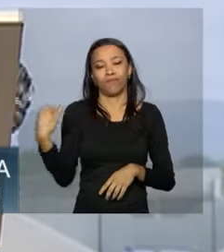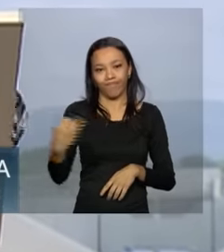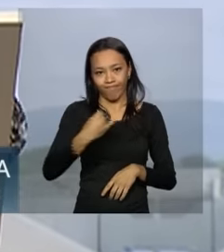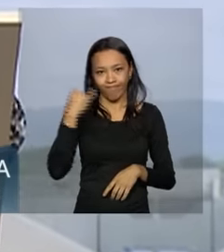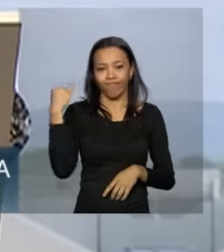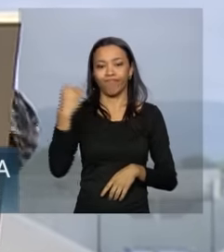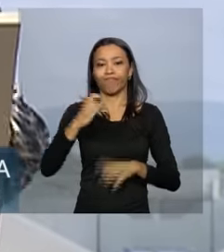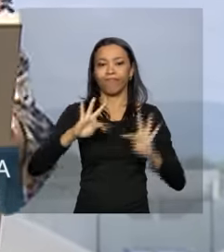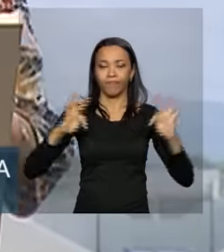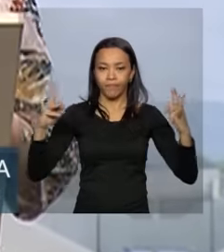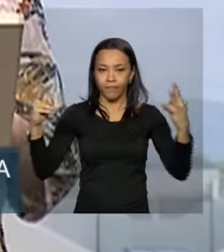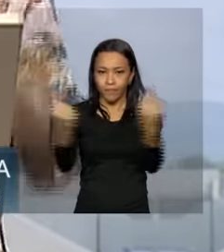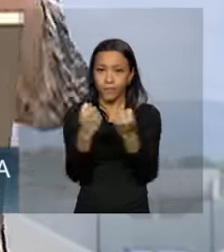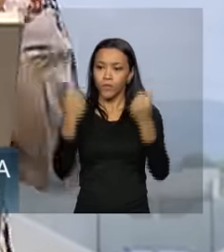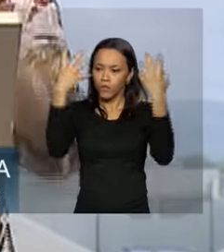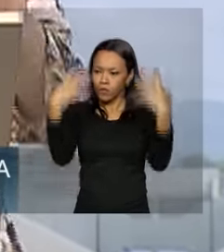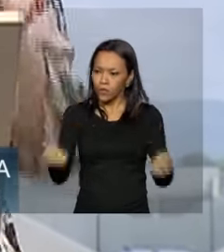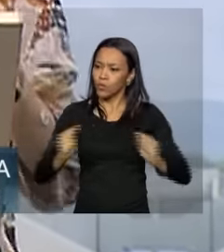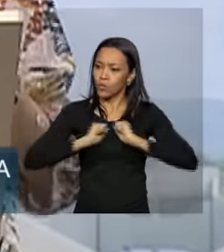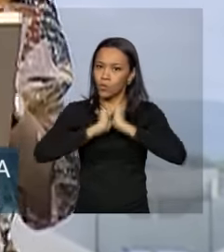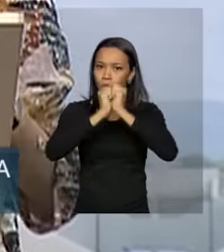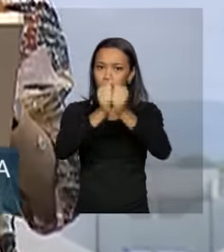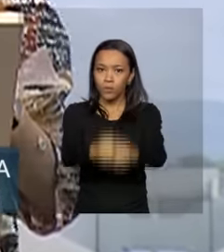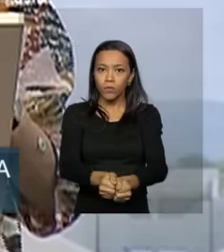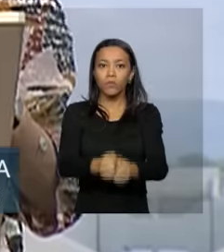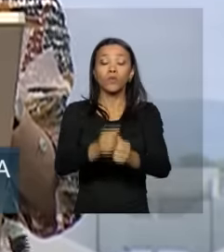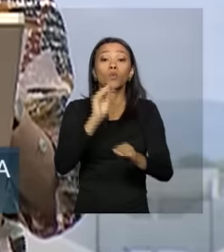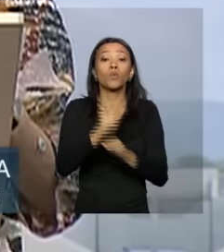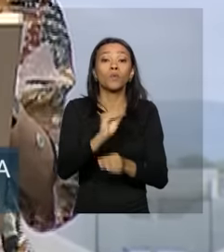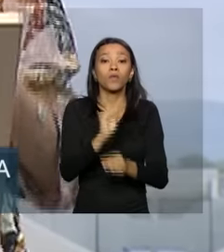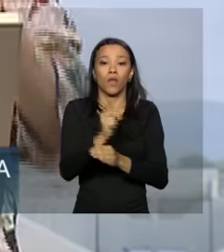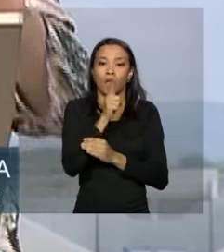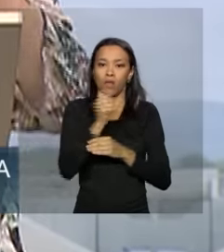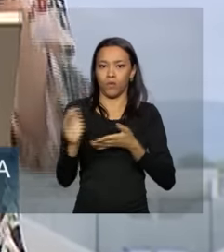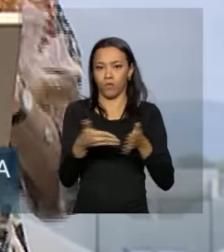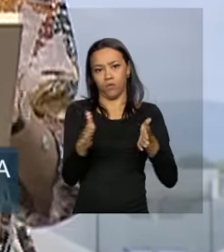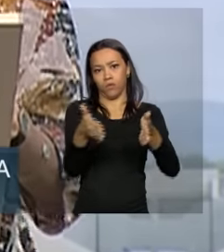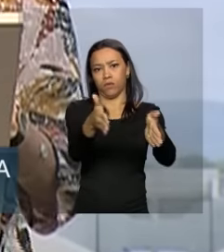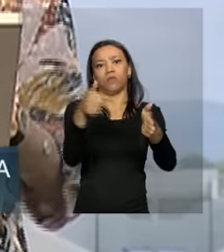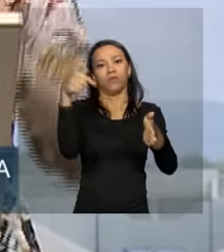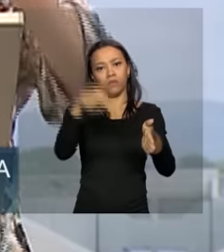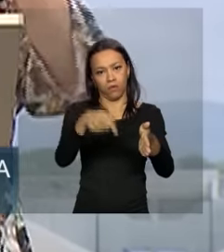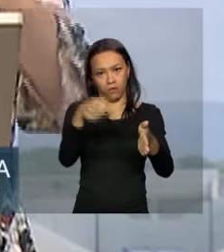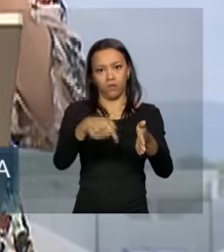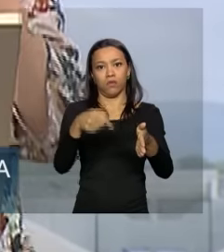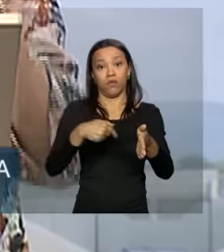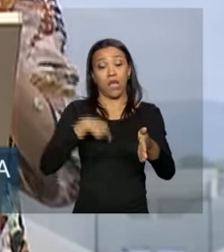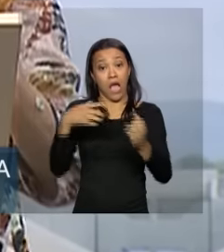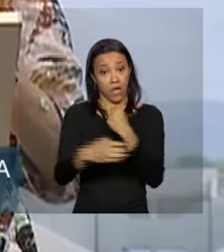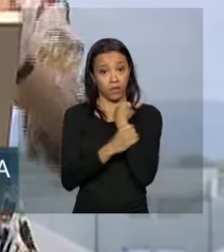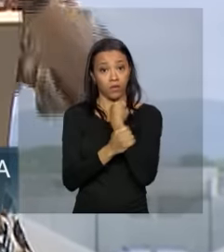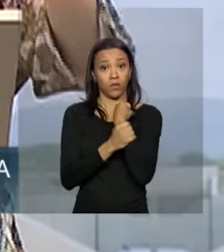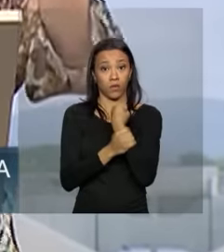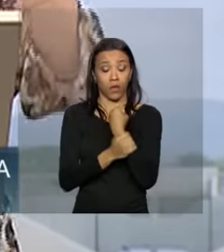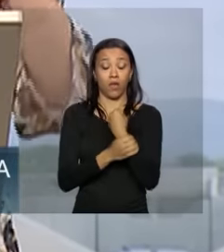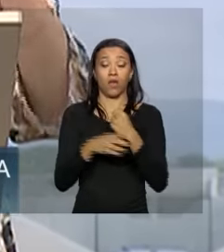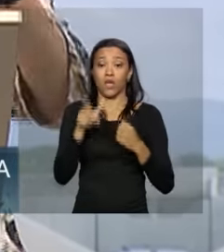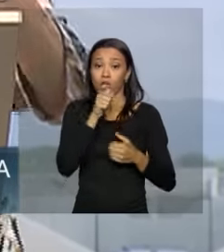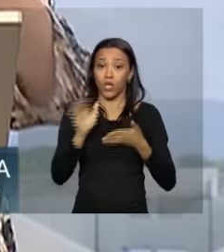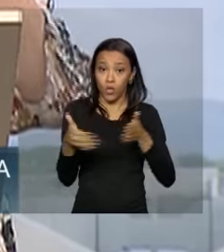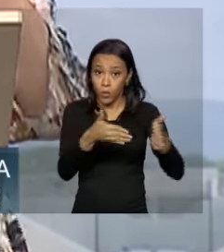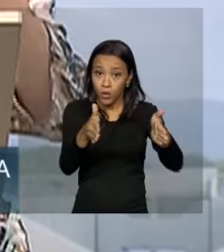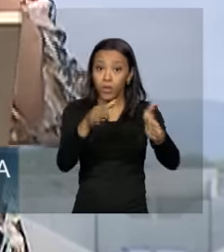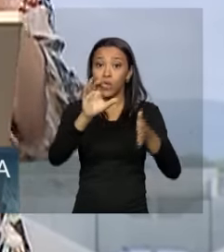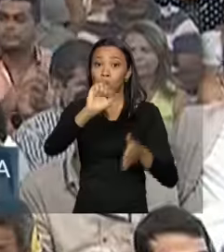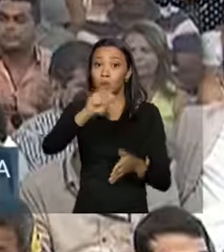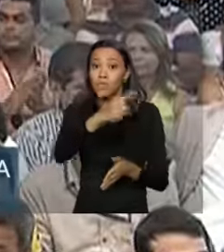nos unamos para preservar o São Francisco, para garantir que o São Francisco tenha